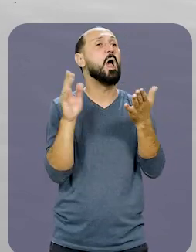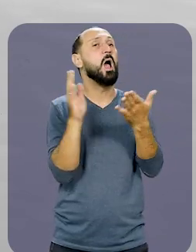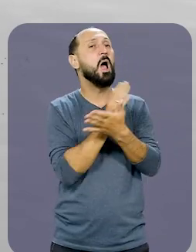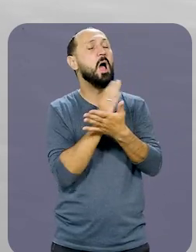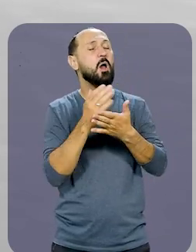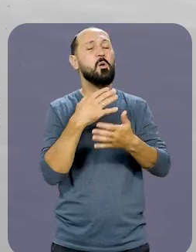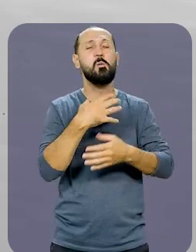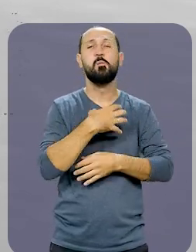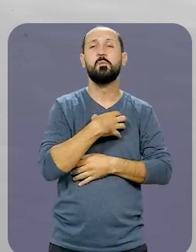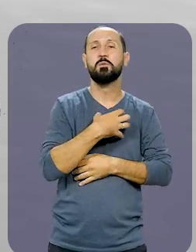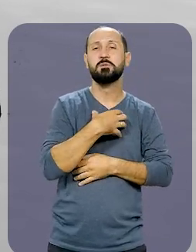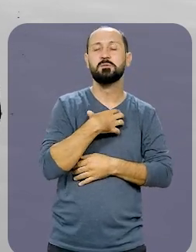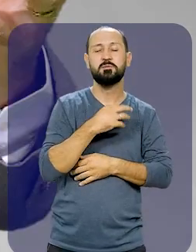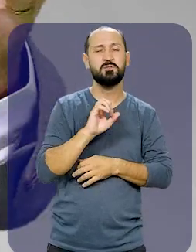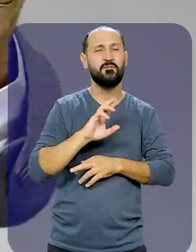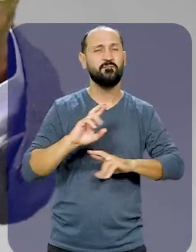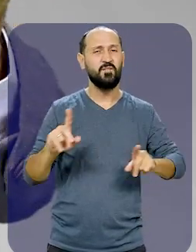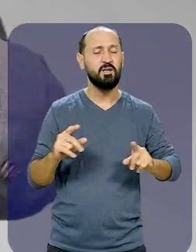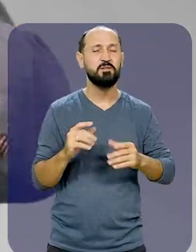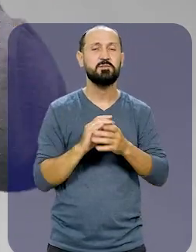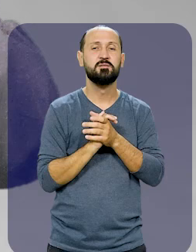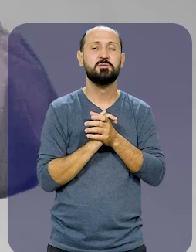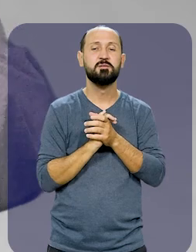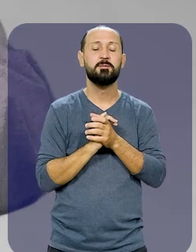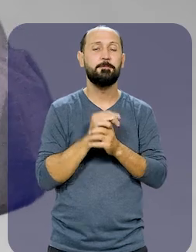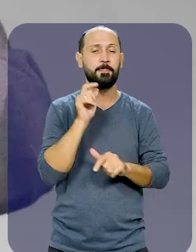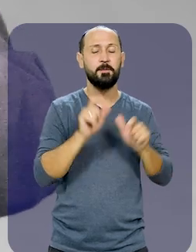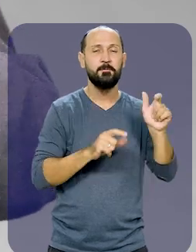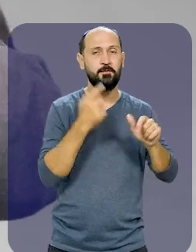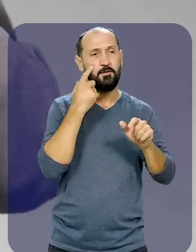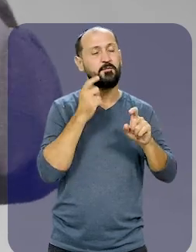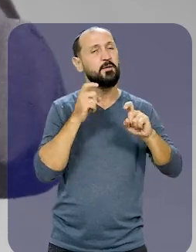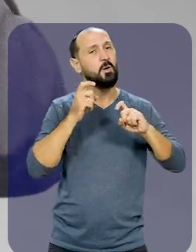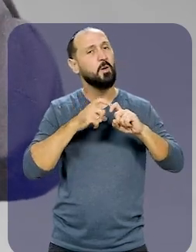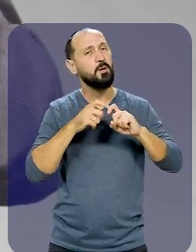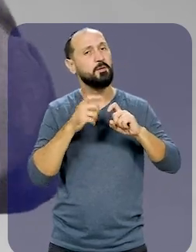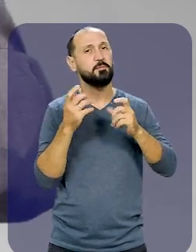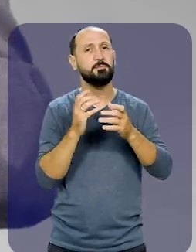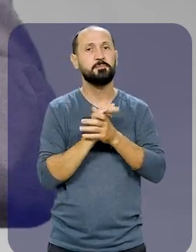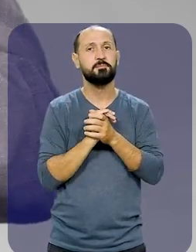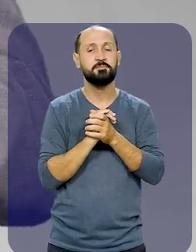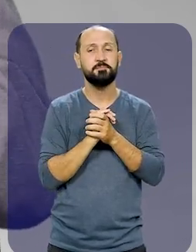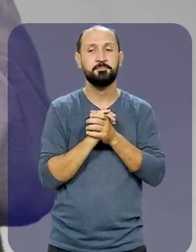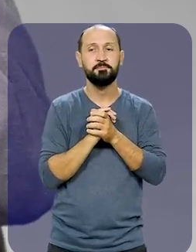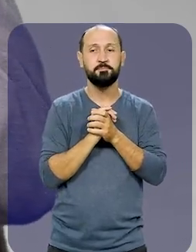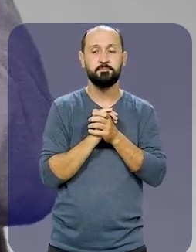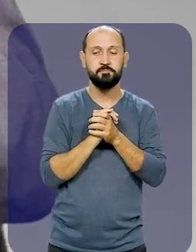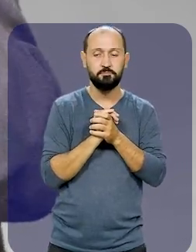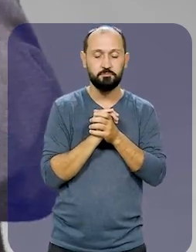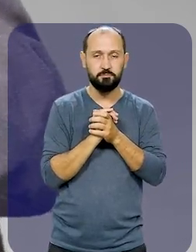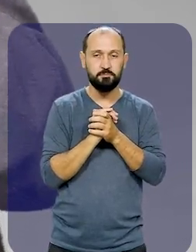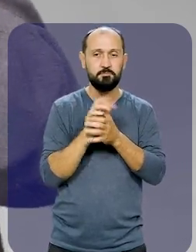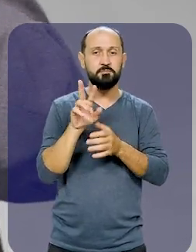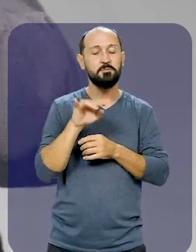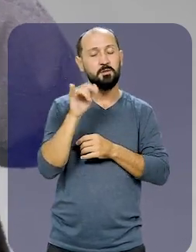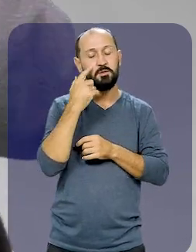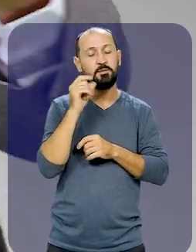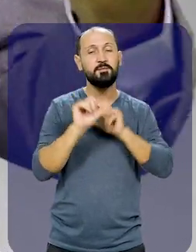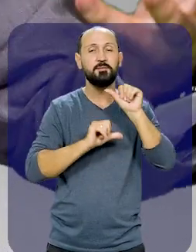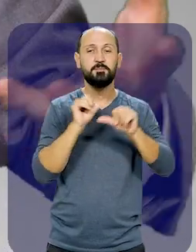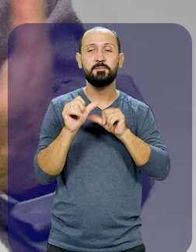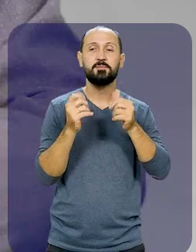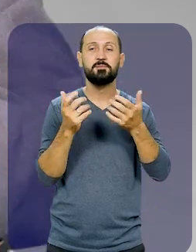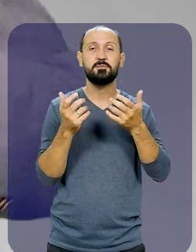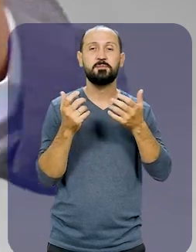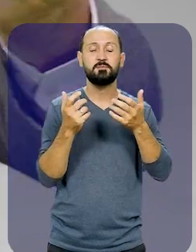alguns outros sintomas esquisitos. A pessoa procura o médico e